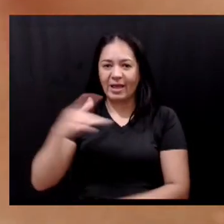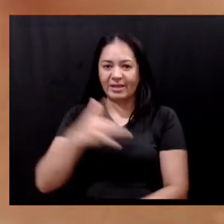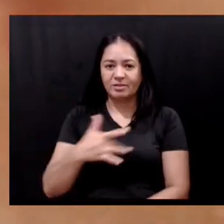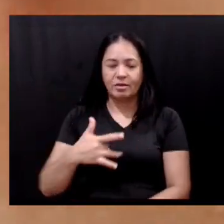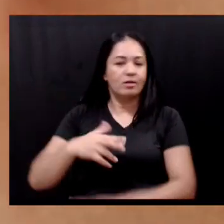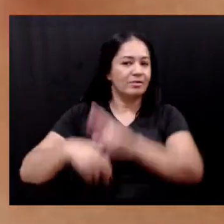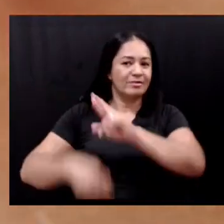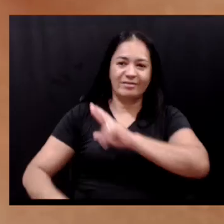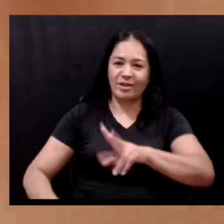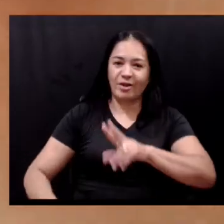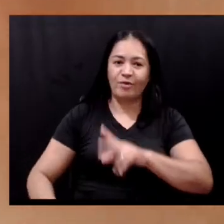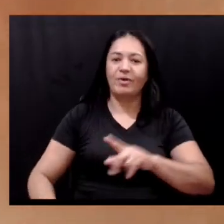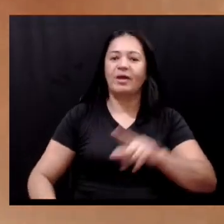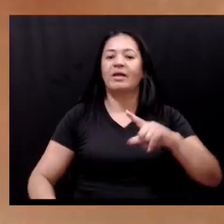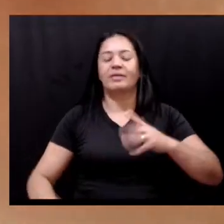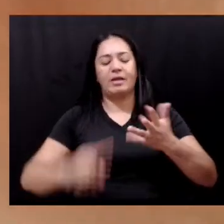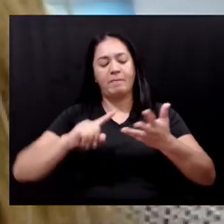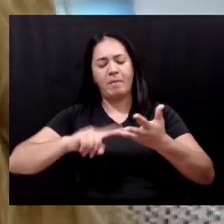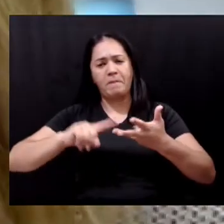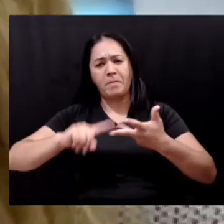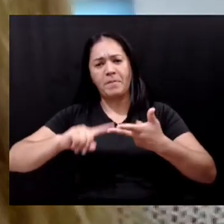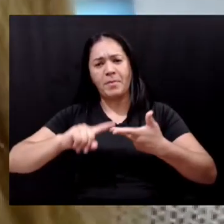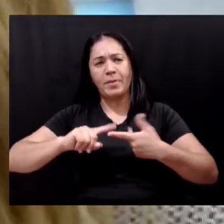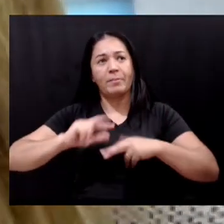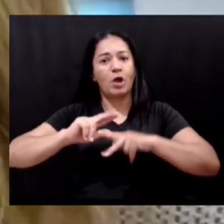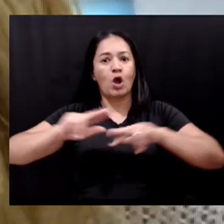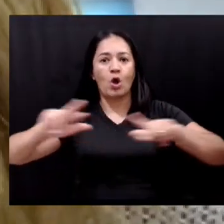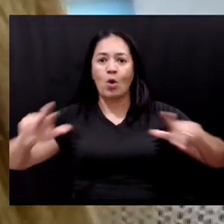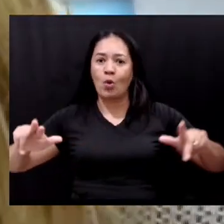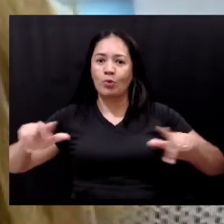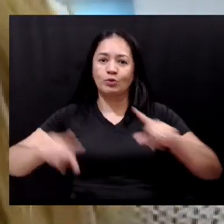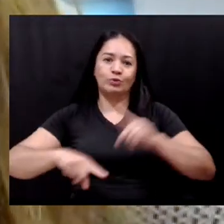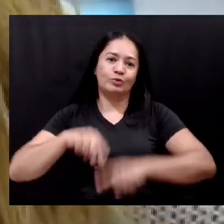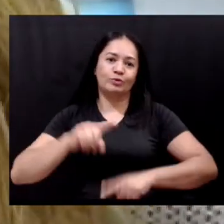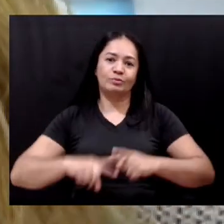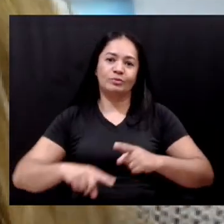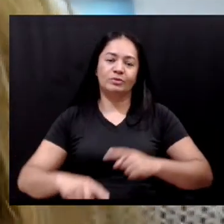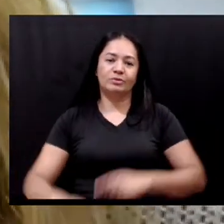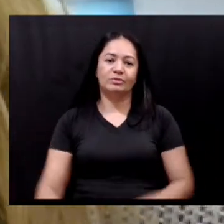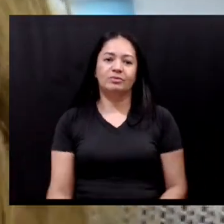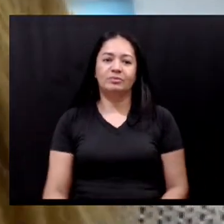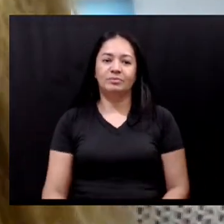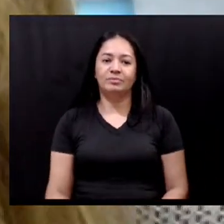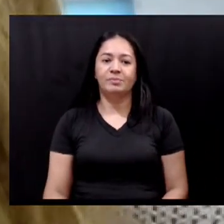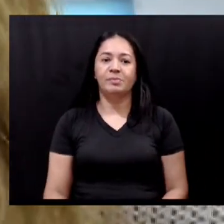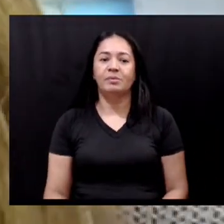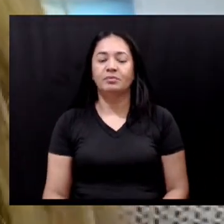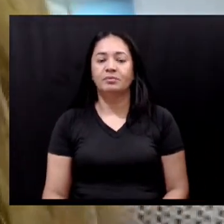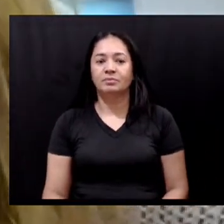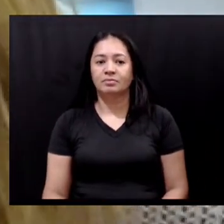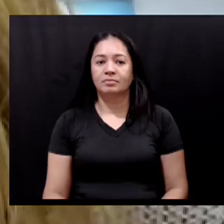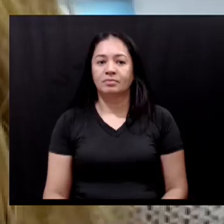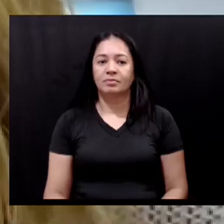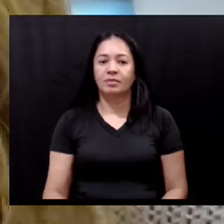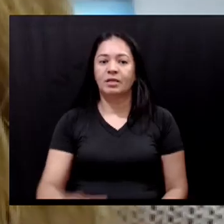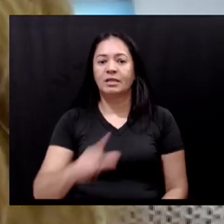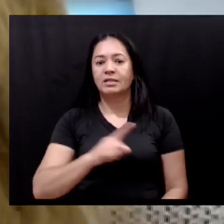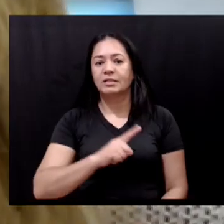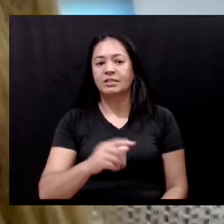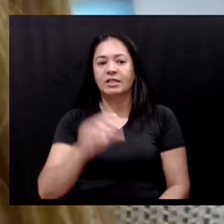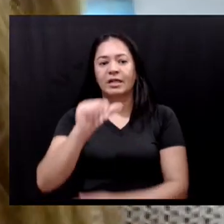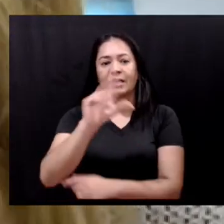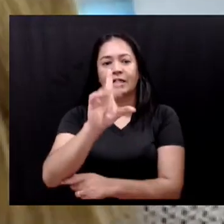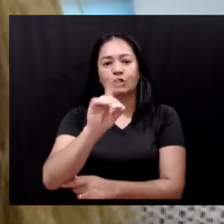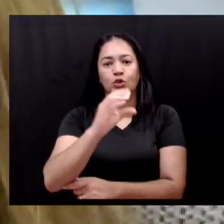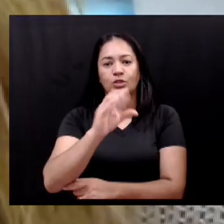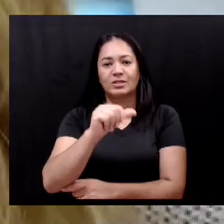aditivos, ela tem, né, outros ingredientes que não são ingredientes saudáveis. tem adoçante, né?